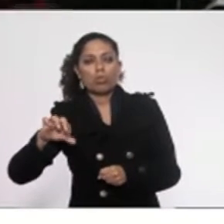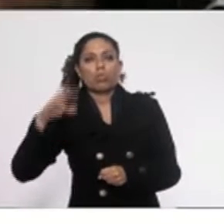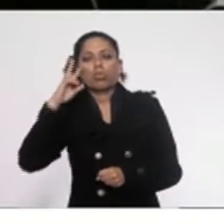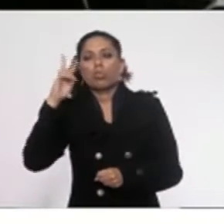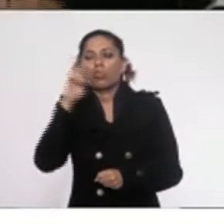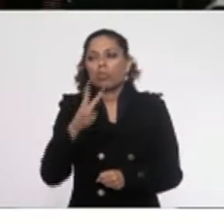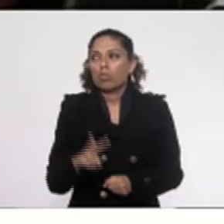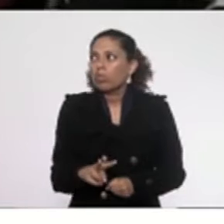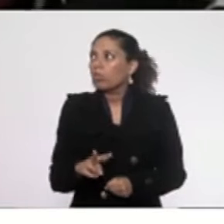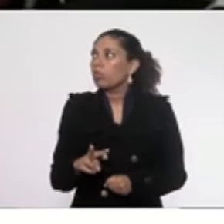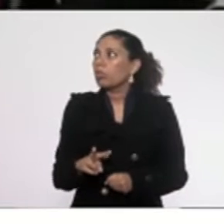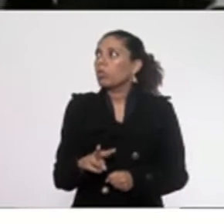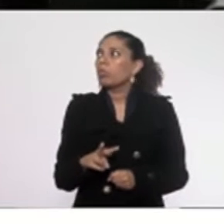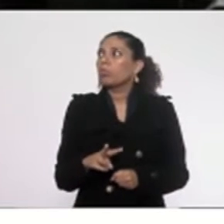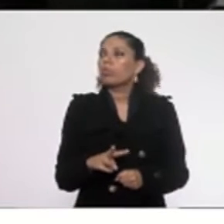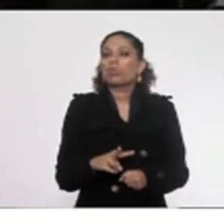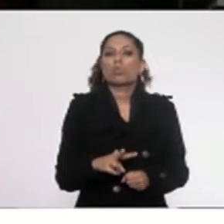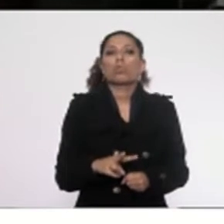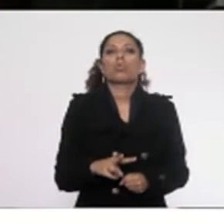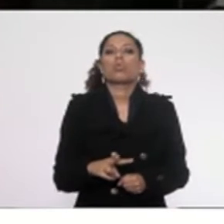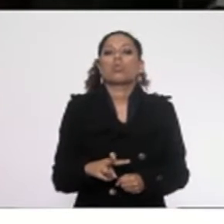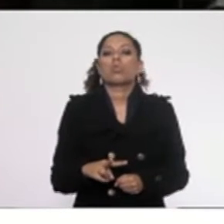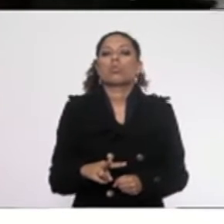nós teremos aqui...